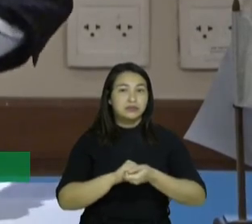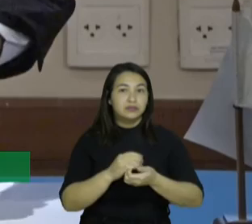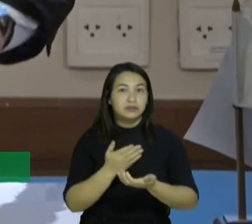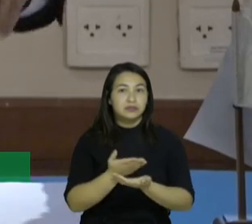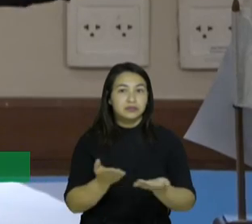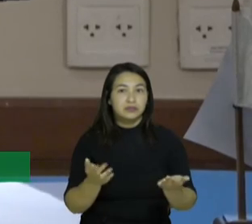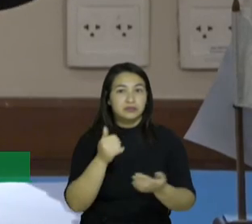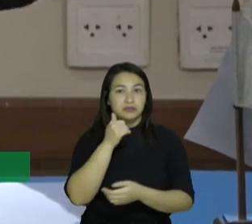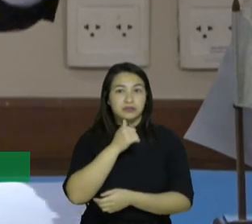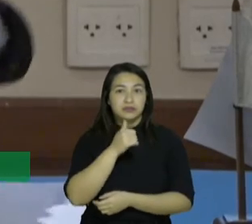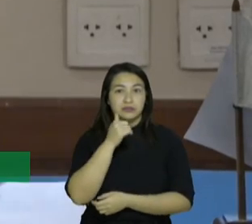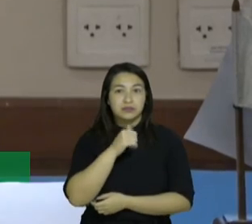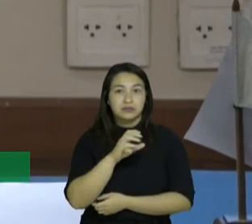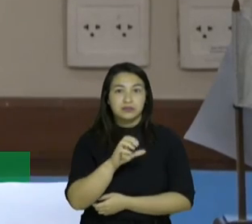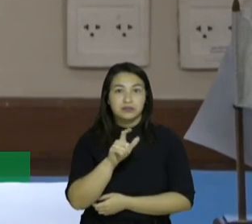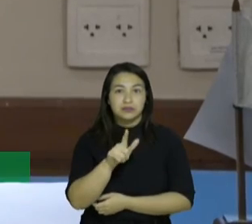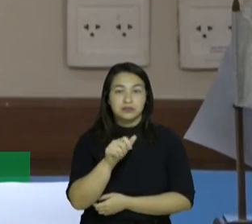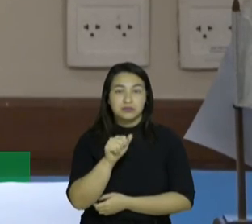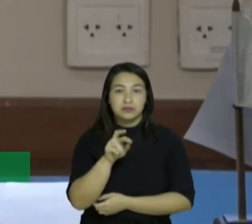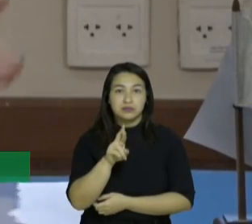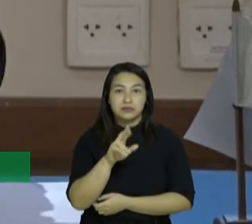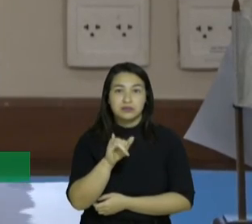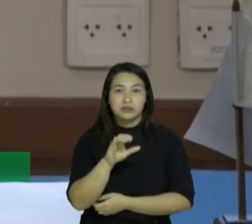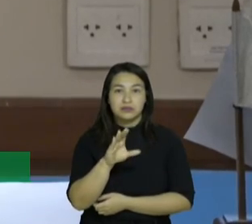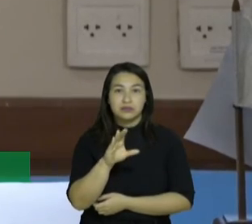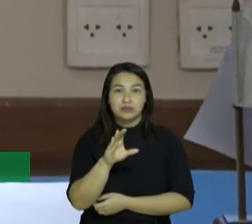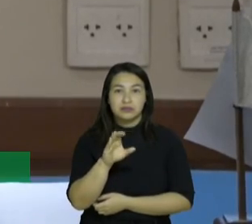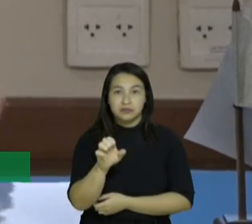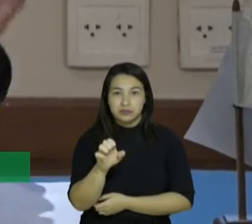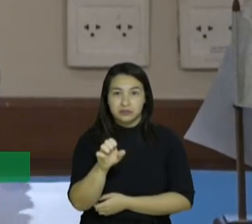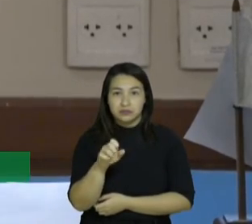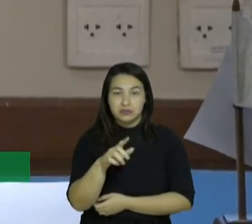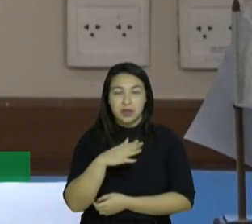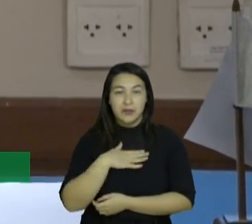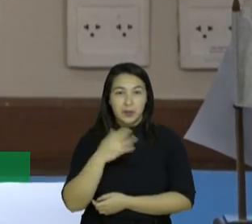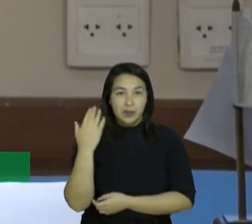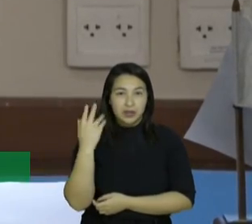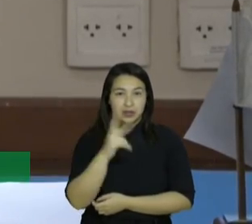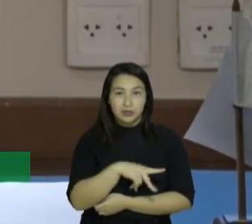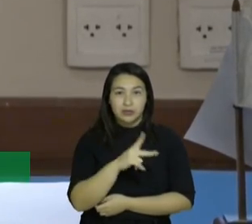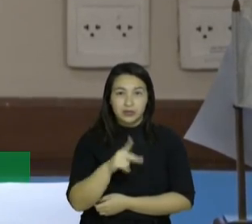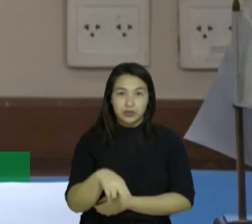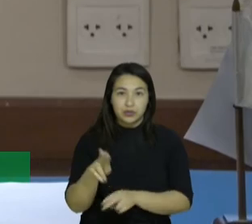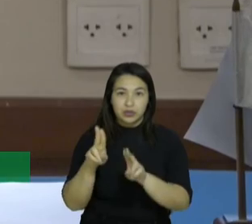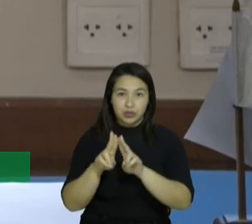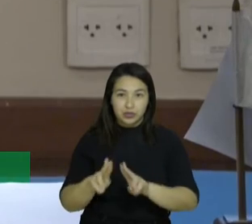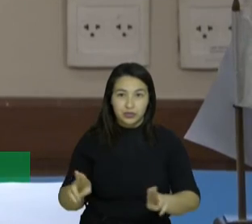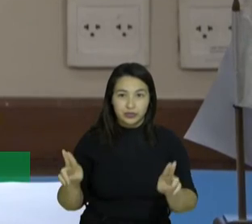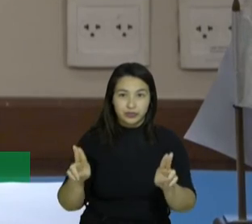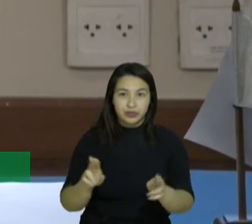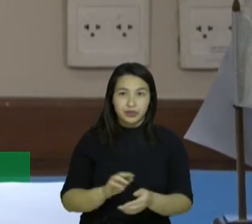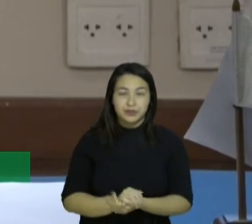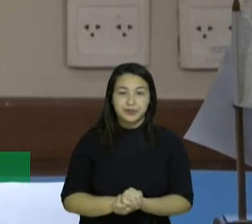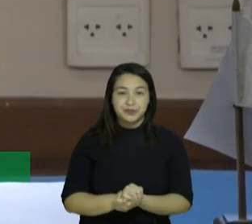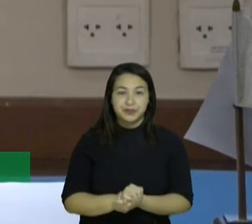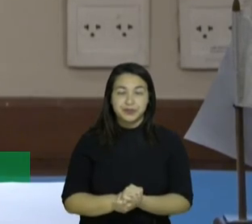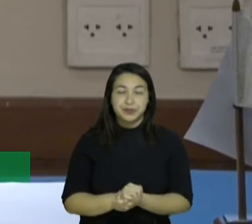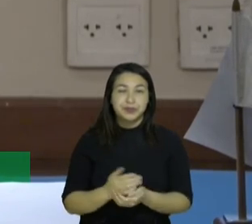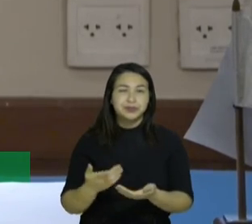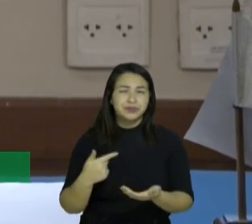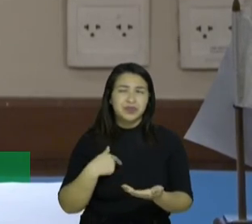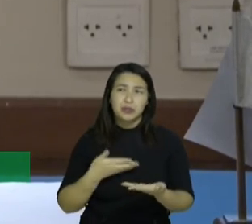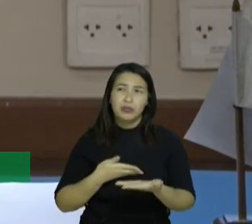Professora Clarice foi minha professora na upsk então se eu tô aqui é porque passei por mãos tão boas como a sua né então quando eu fui